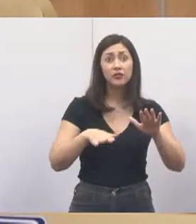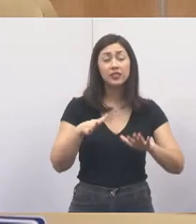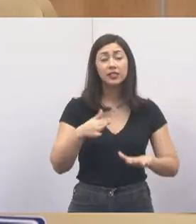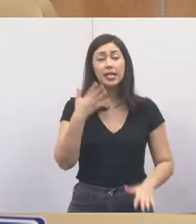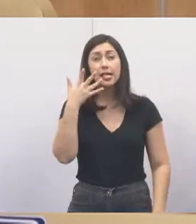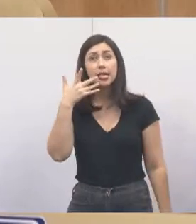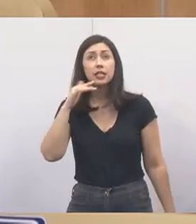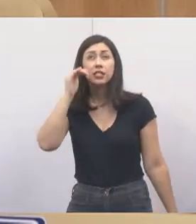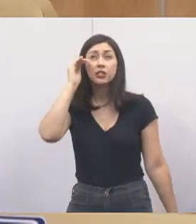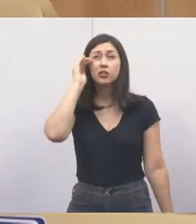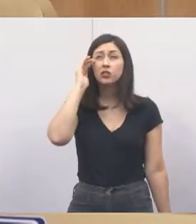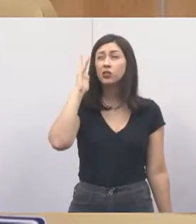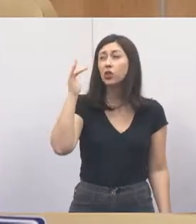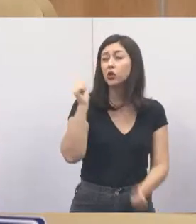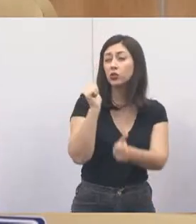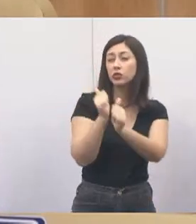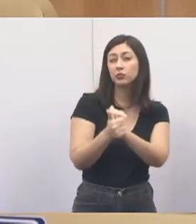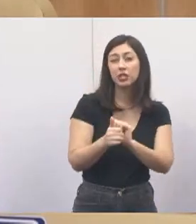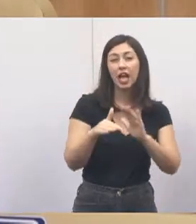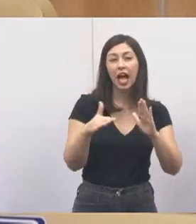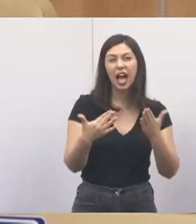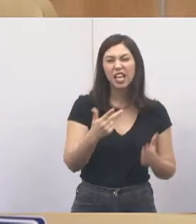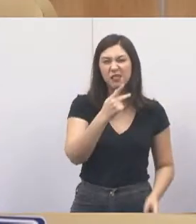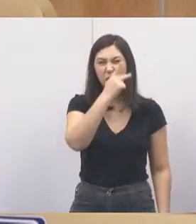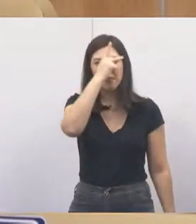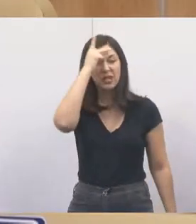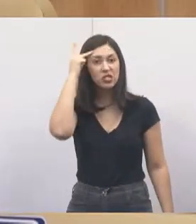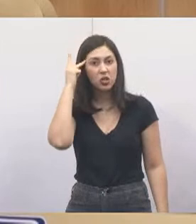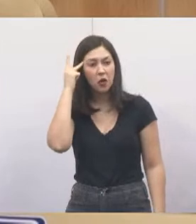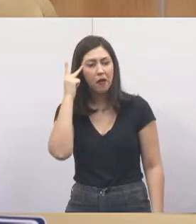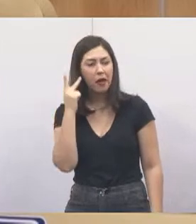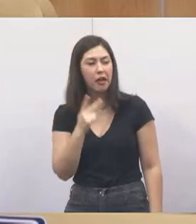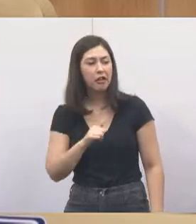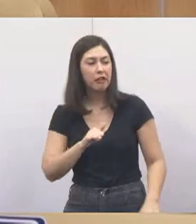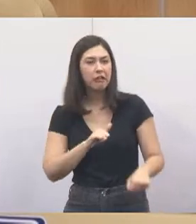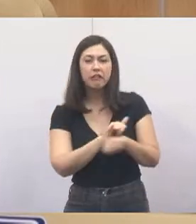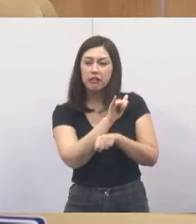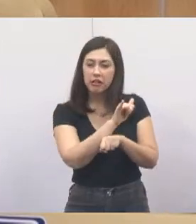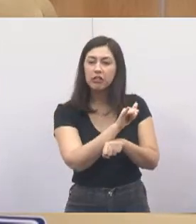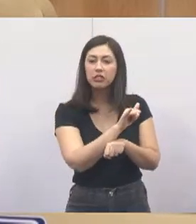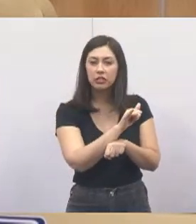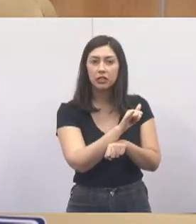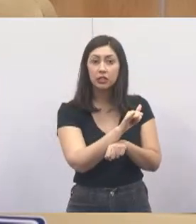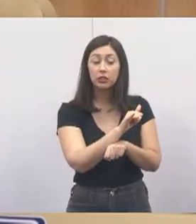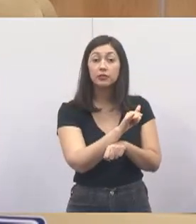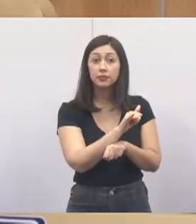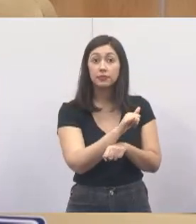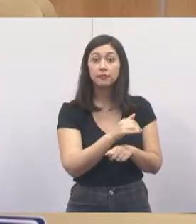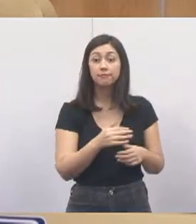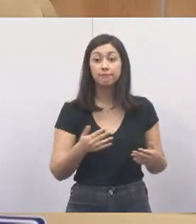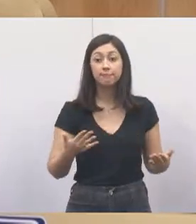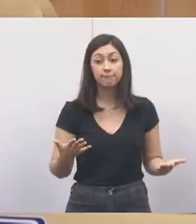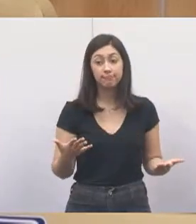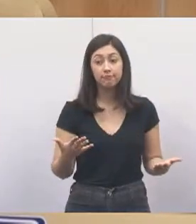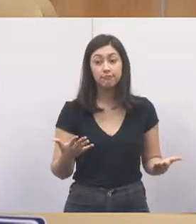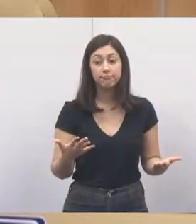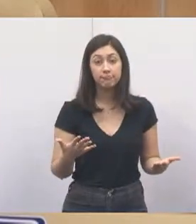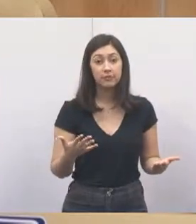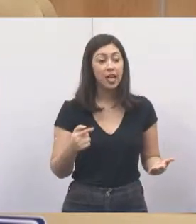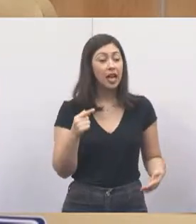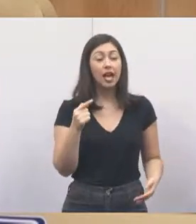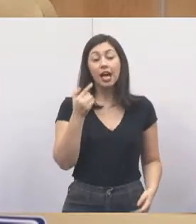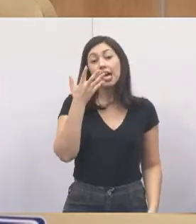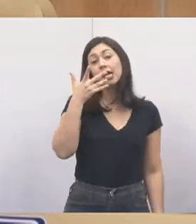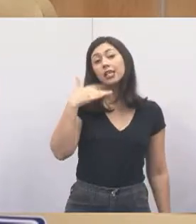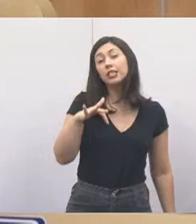essa criança, ela é ludibriada, essa criança, ela é levada por um caminho para realizar um